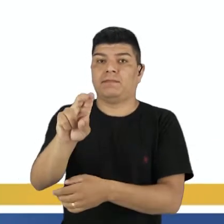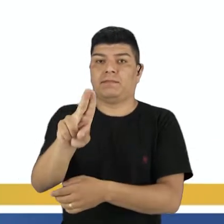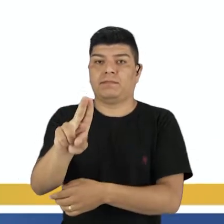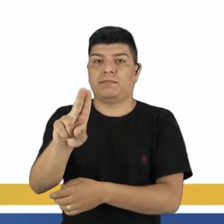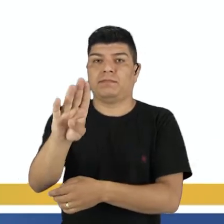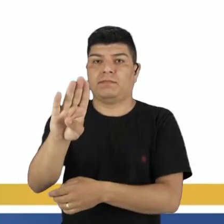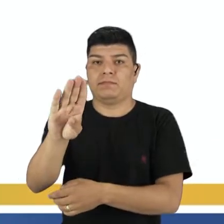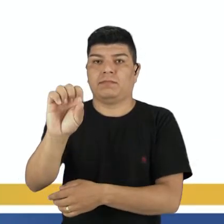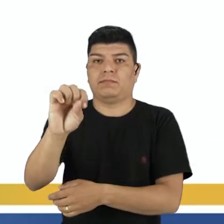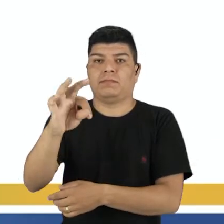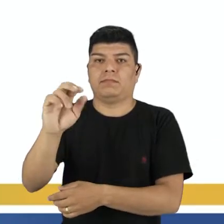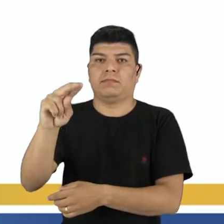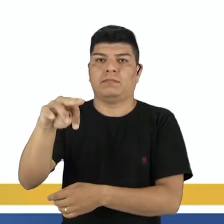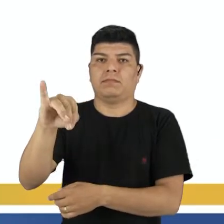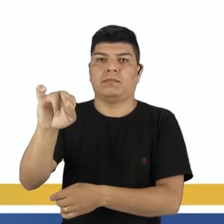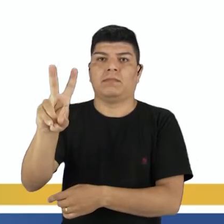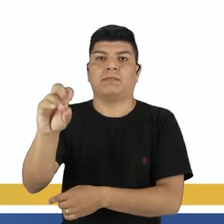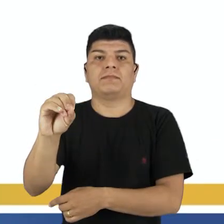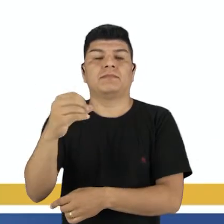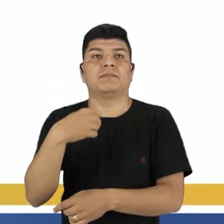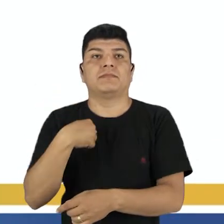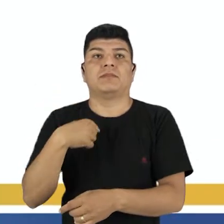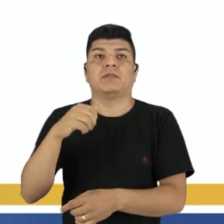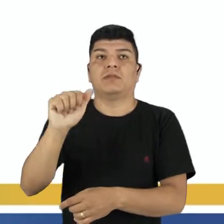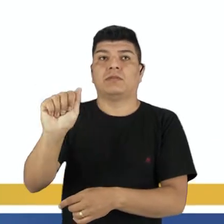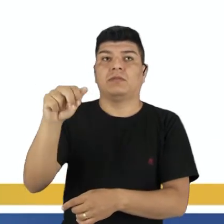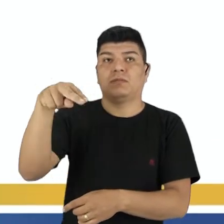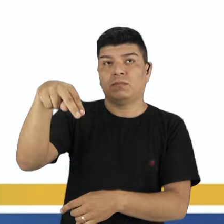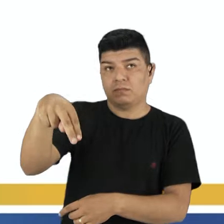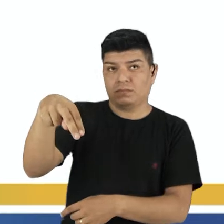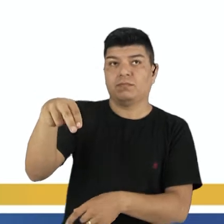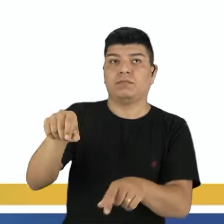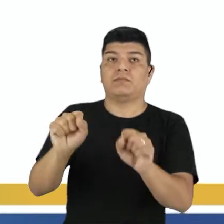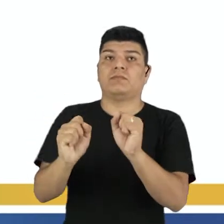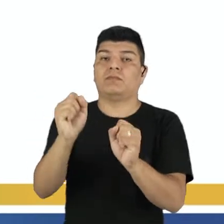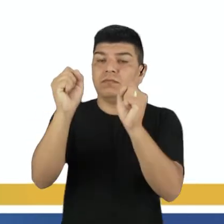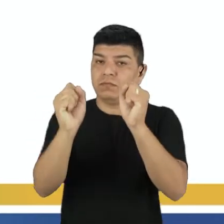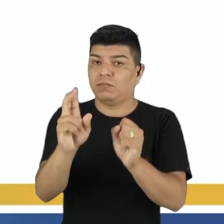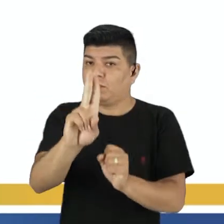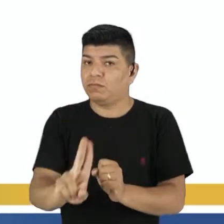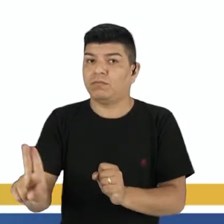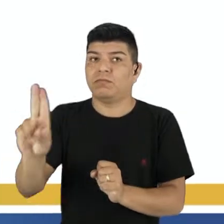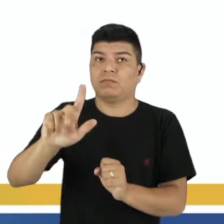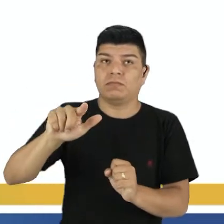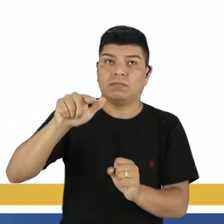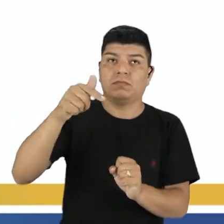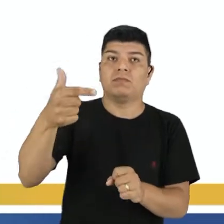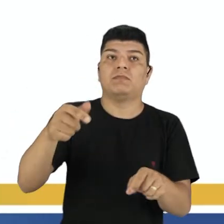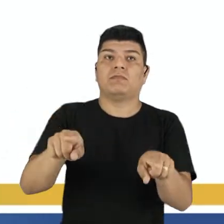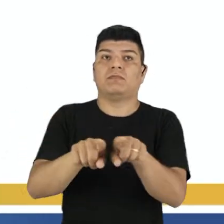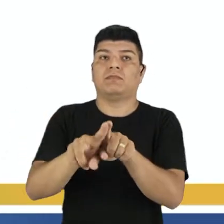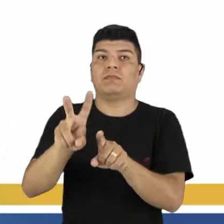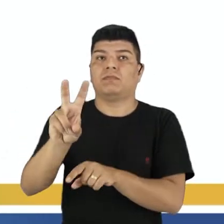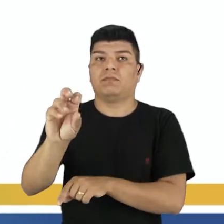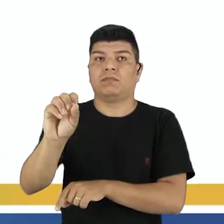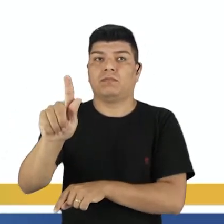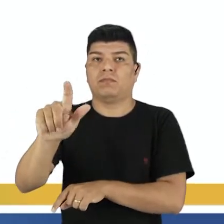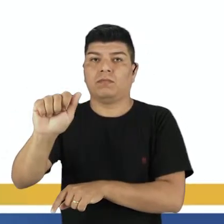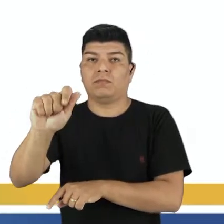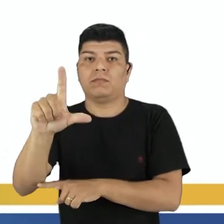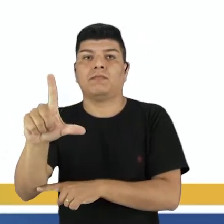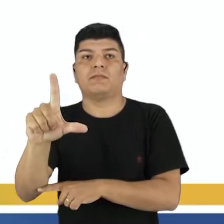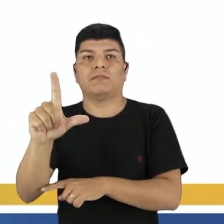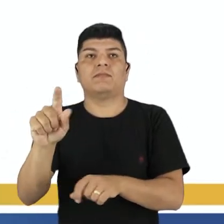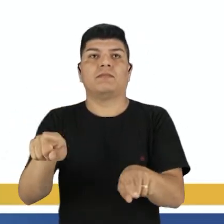com consoante e eu vou usar o an antes de substantivos que começam com vogal. Então, toda vez que vocês virem o